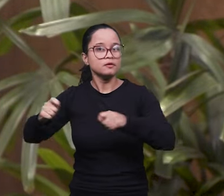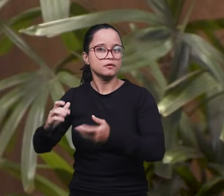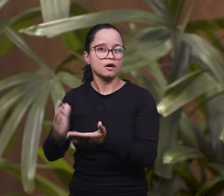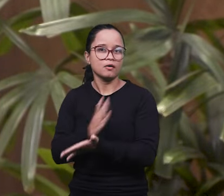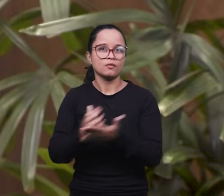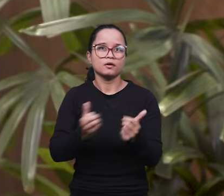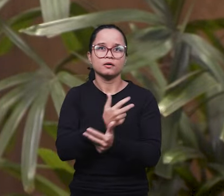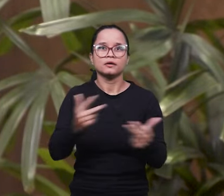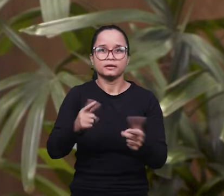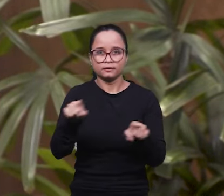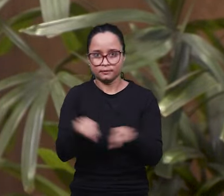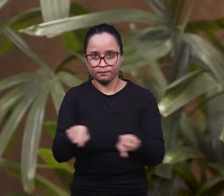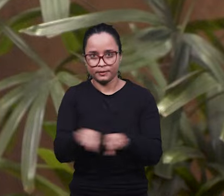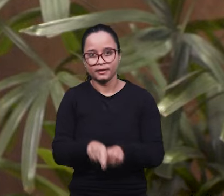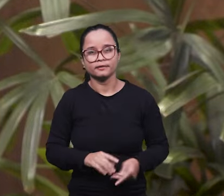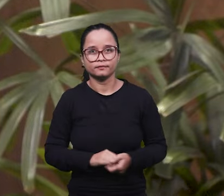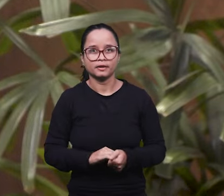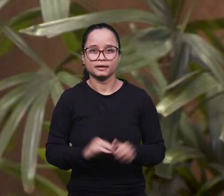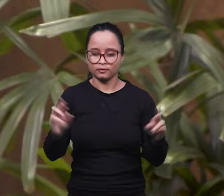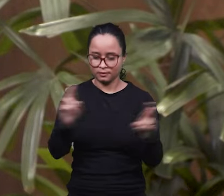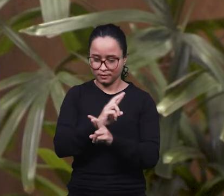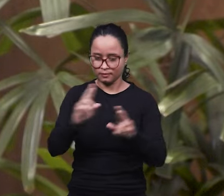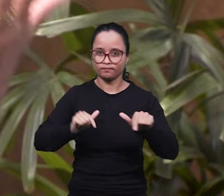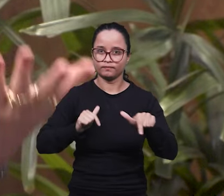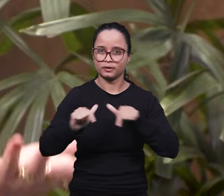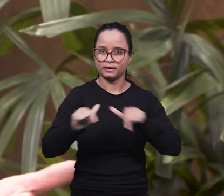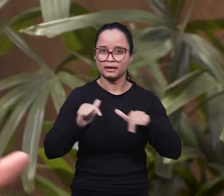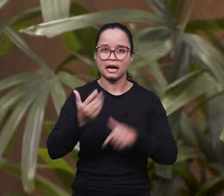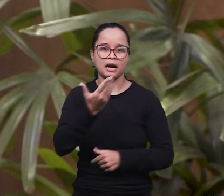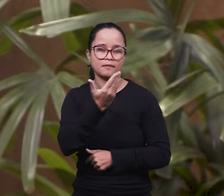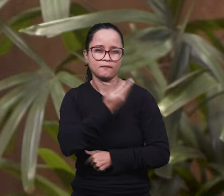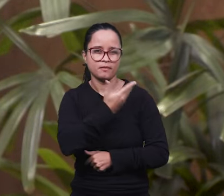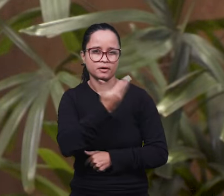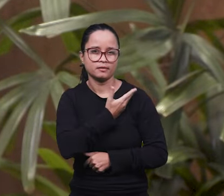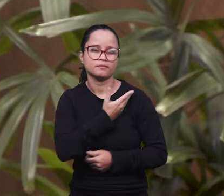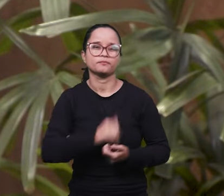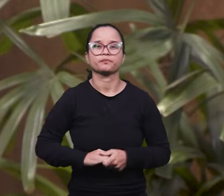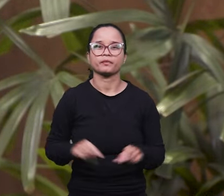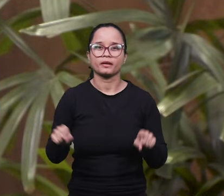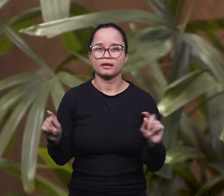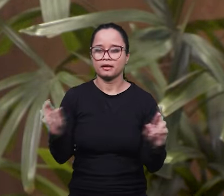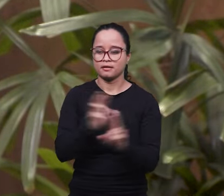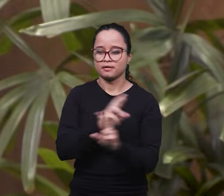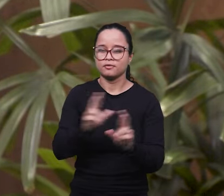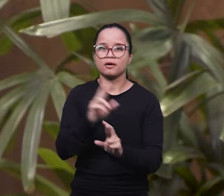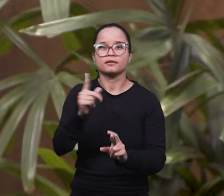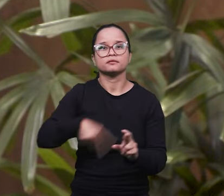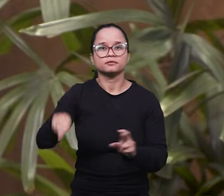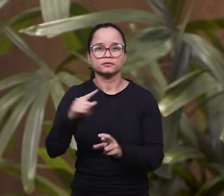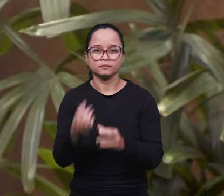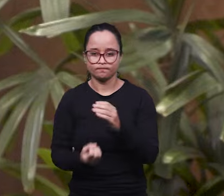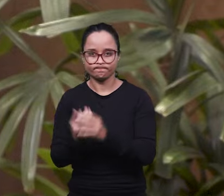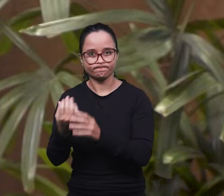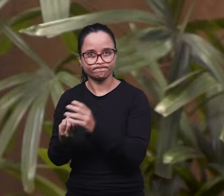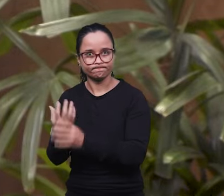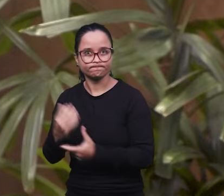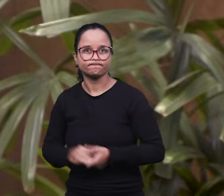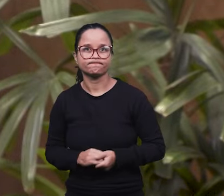e até posteriormente nas nossas relações de trabalho as relações de amizade as relações que a gente vai criando que esse é um